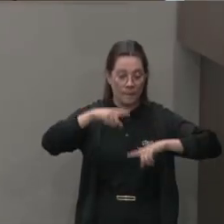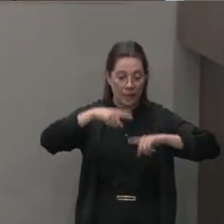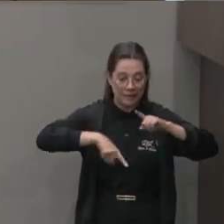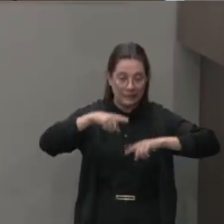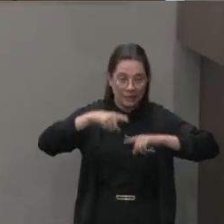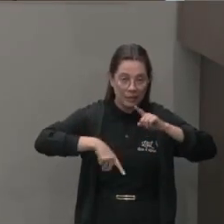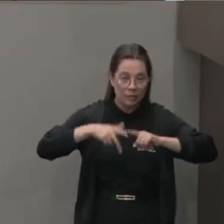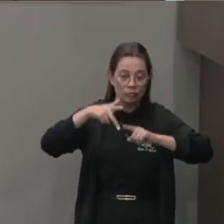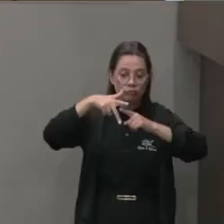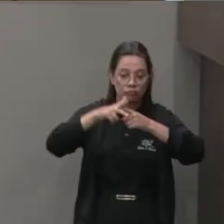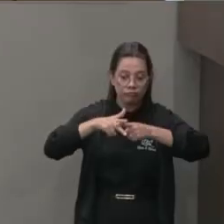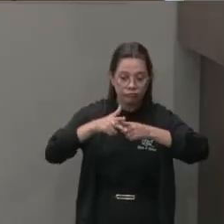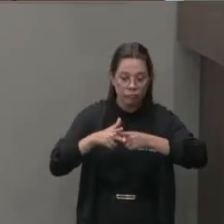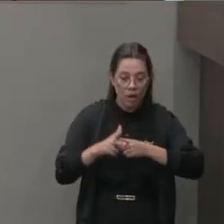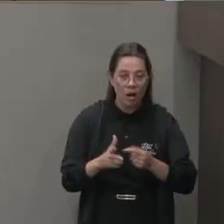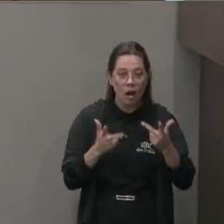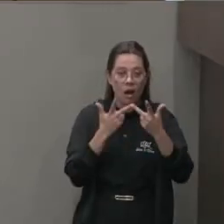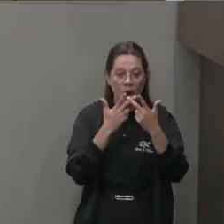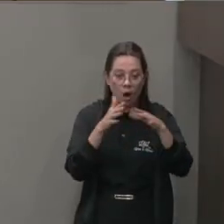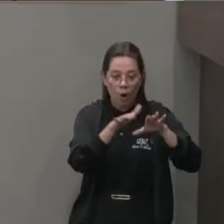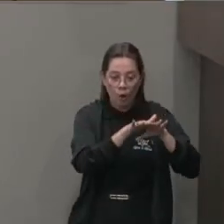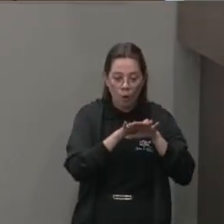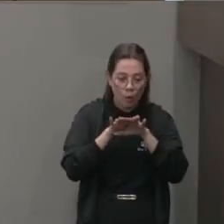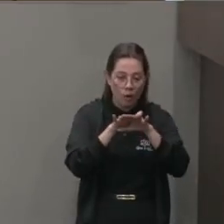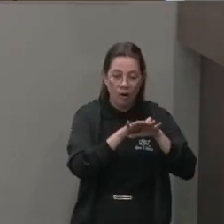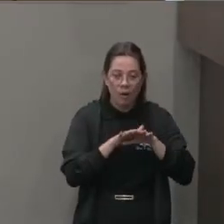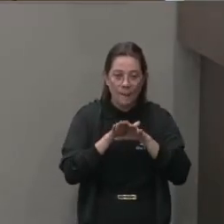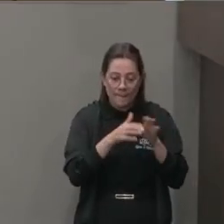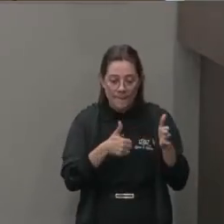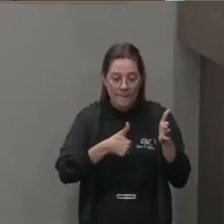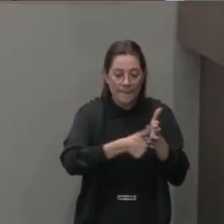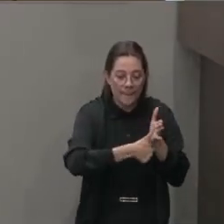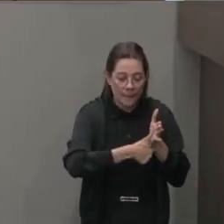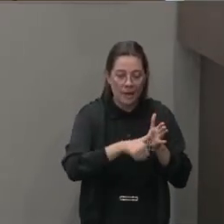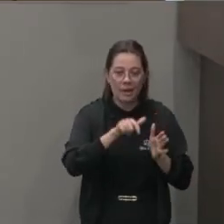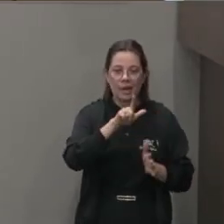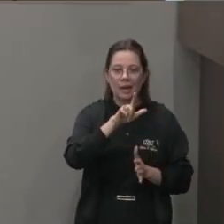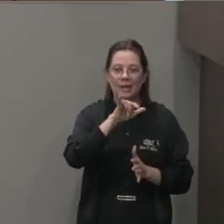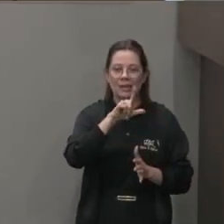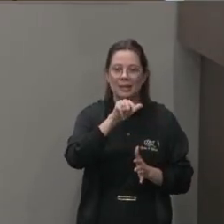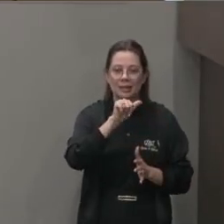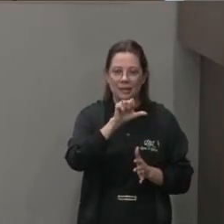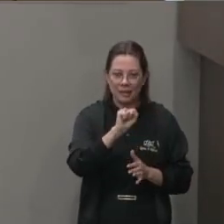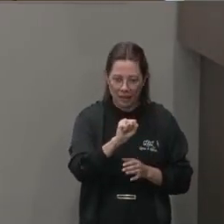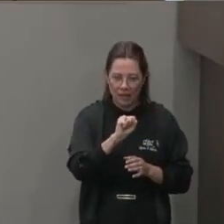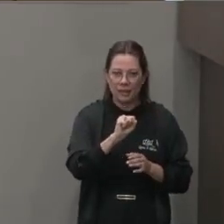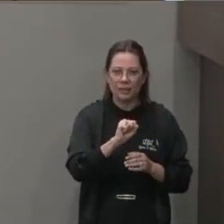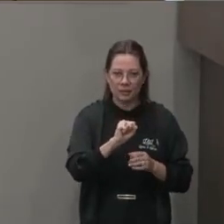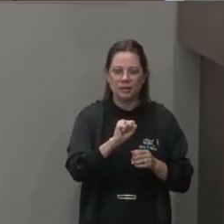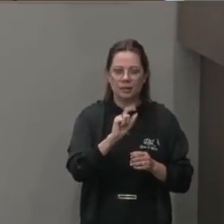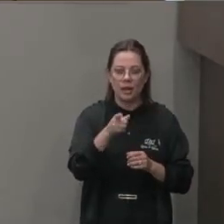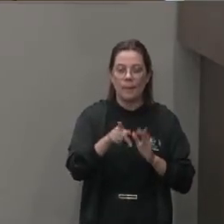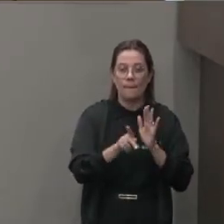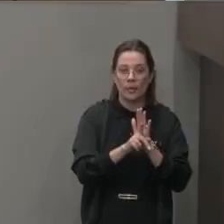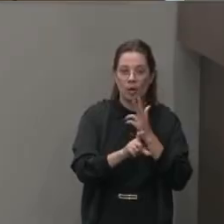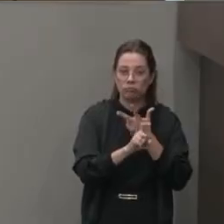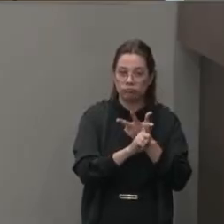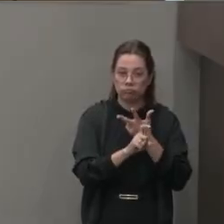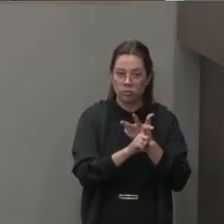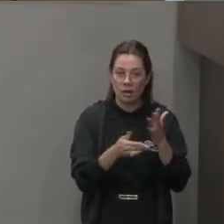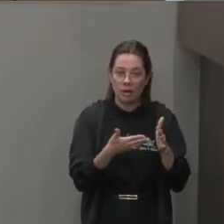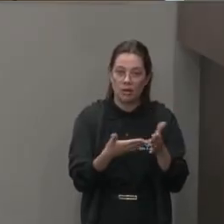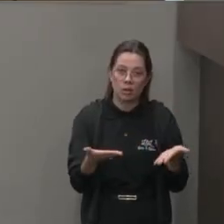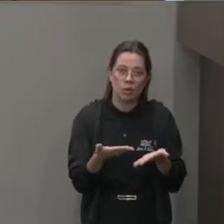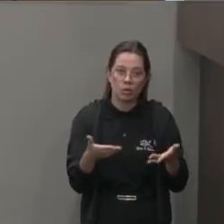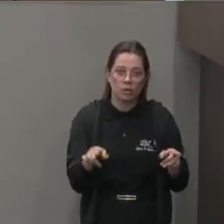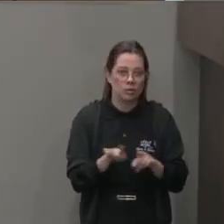ferramentas, igual ao botão lilás que foi feito uma indicação para o Poder Executivo, que até hoje também